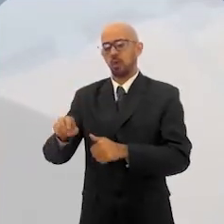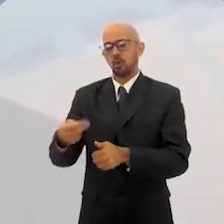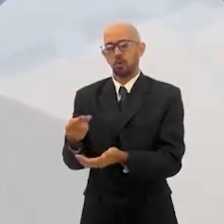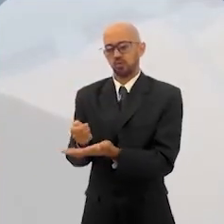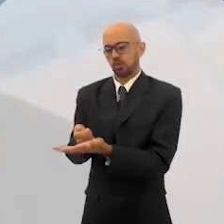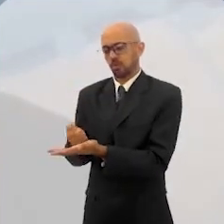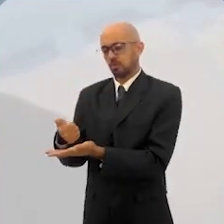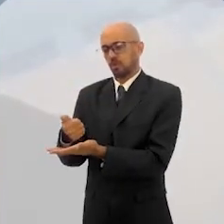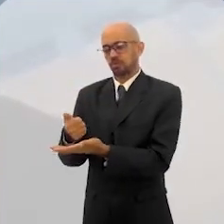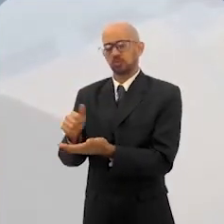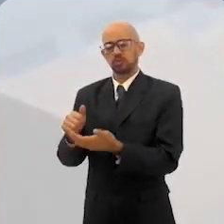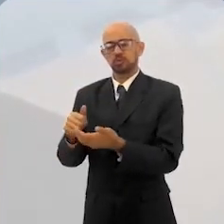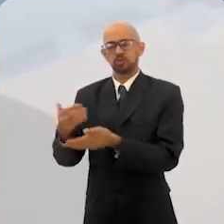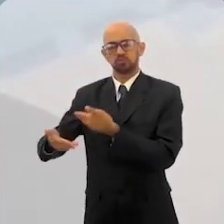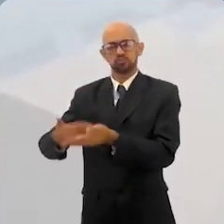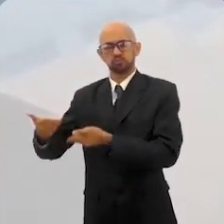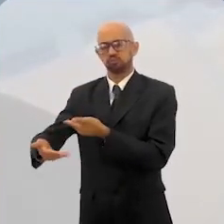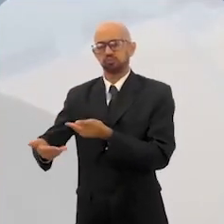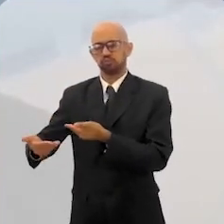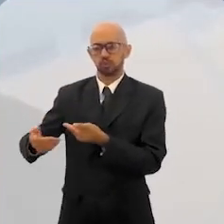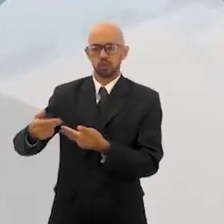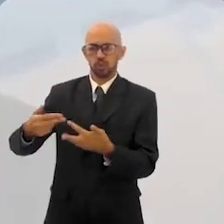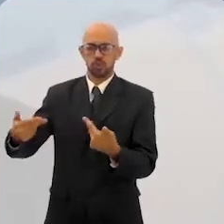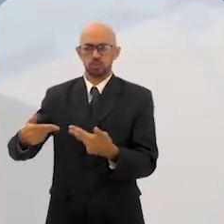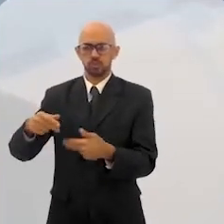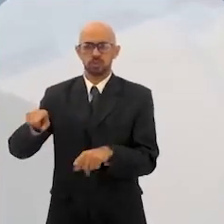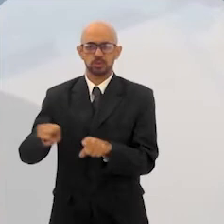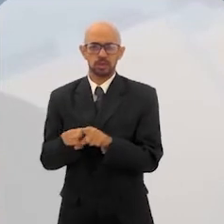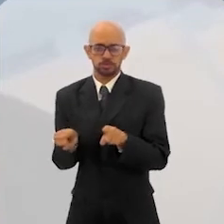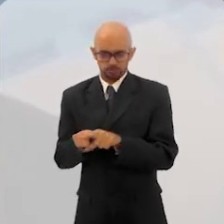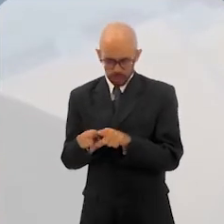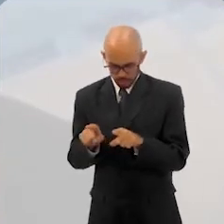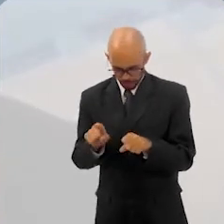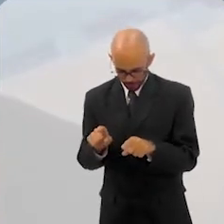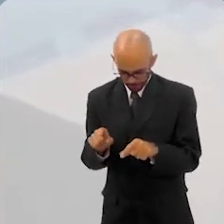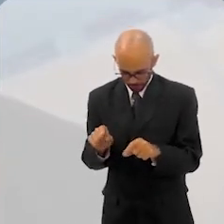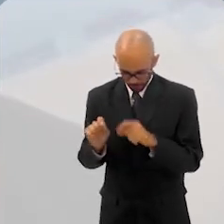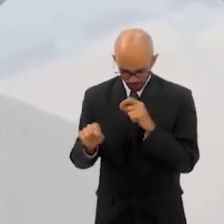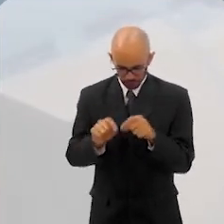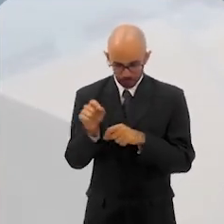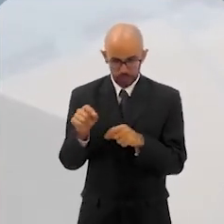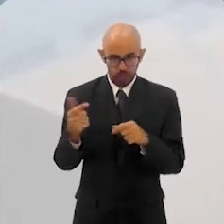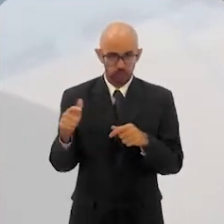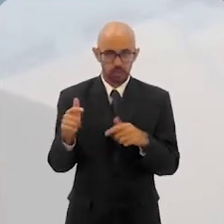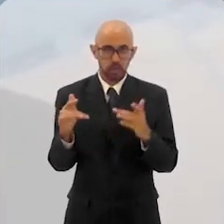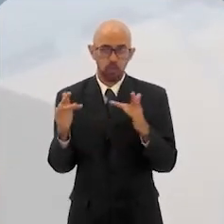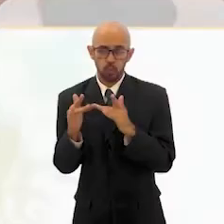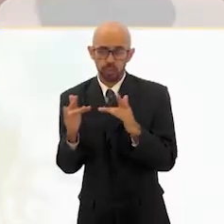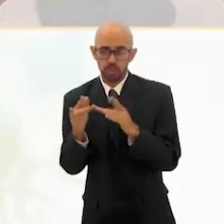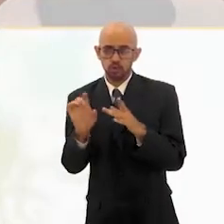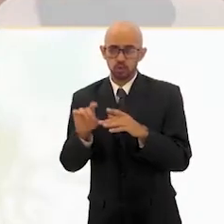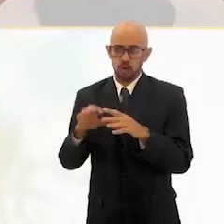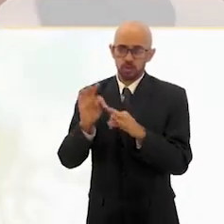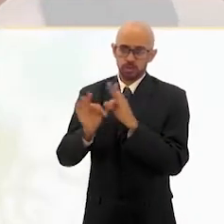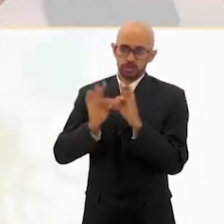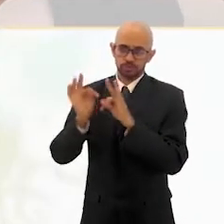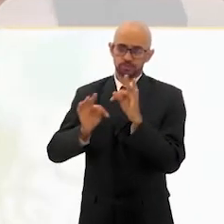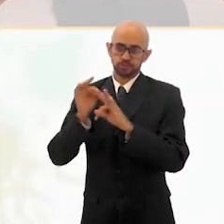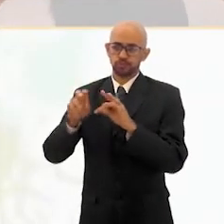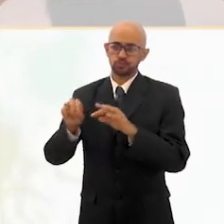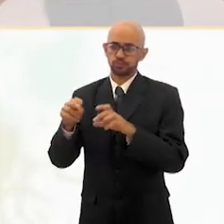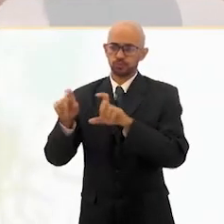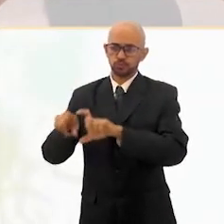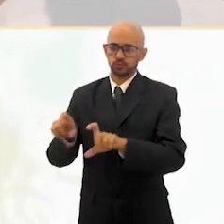uma bola de gude, de interagir com coisas que também não estão relacionadas diretamente só com a tecnologia,